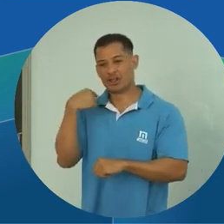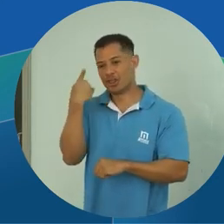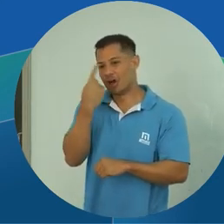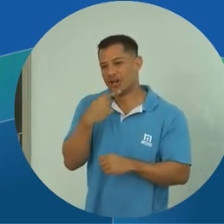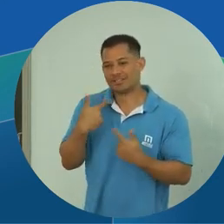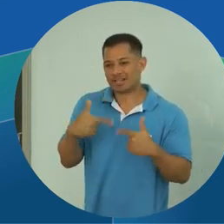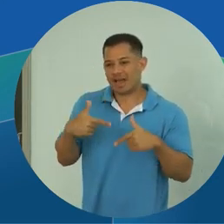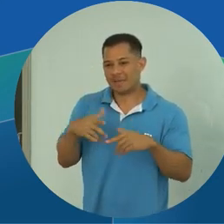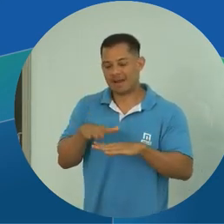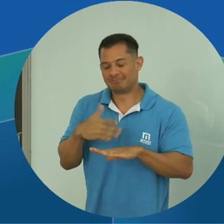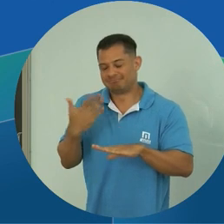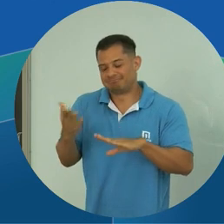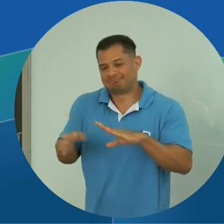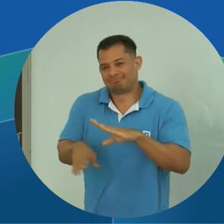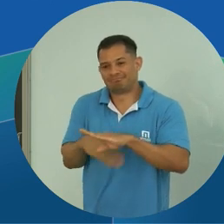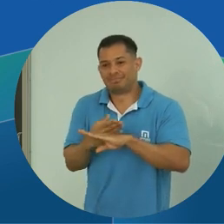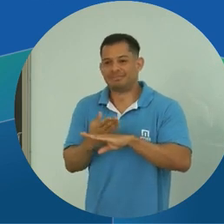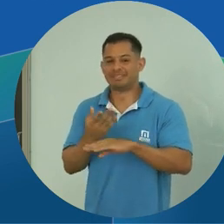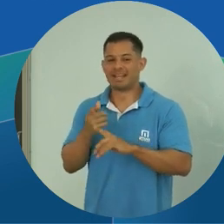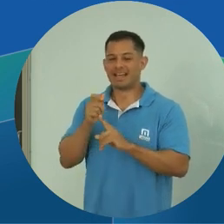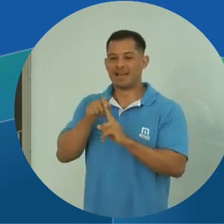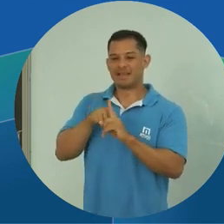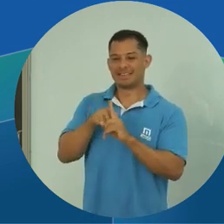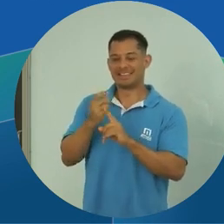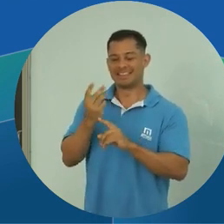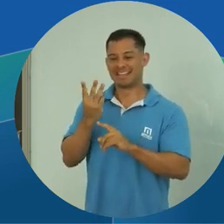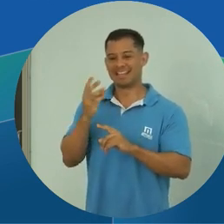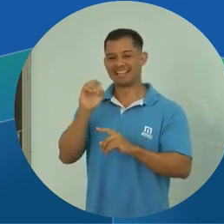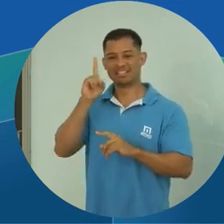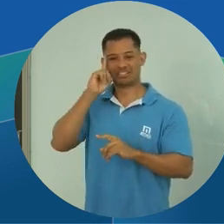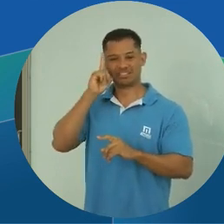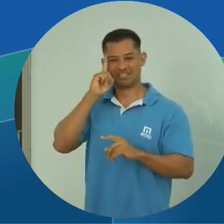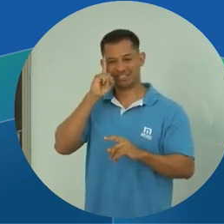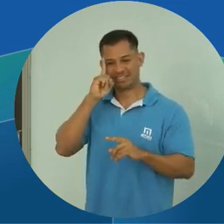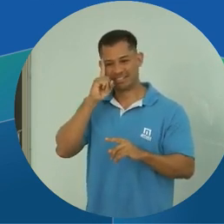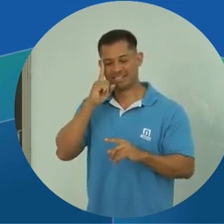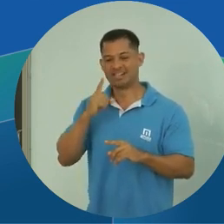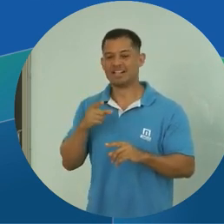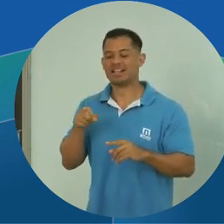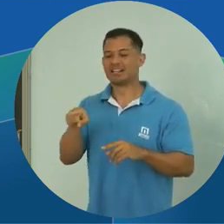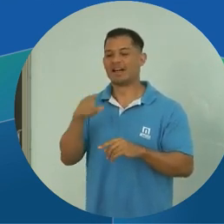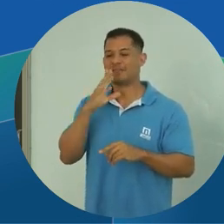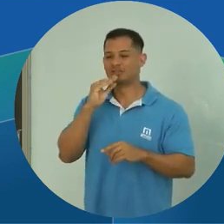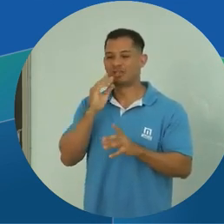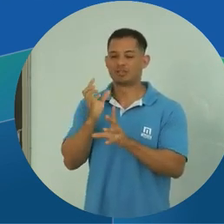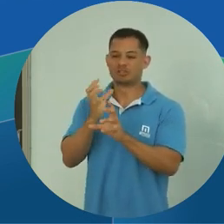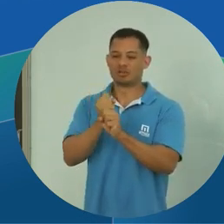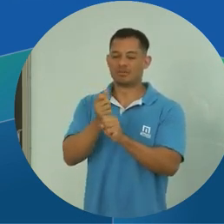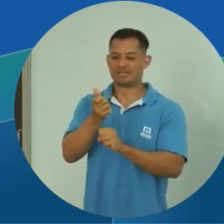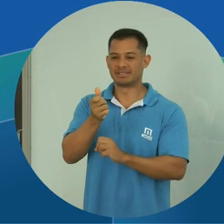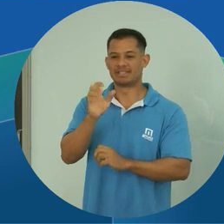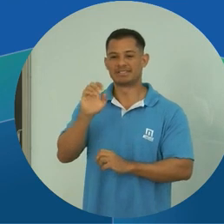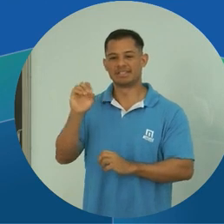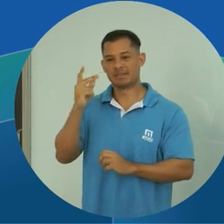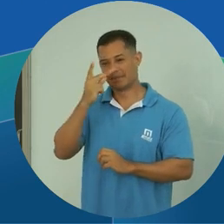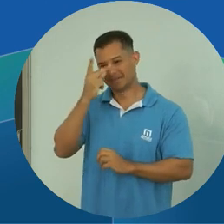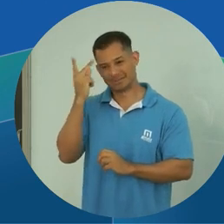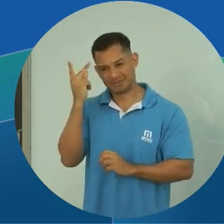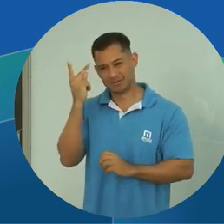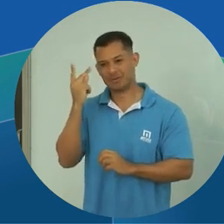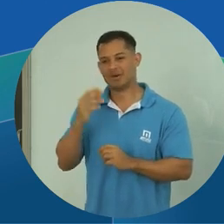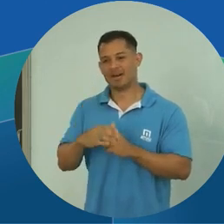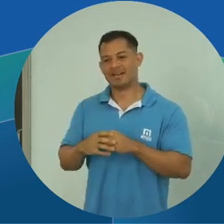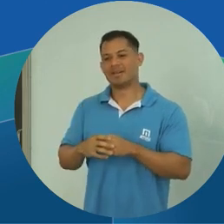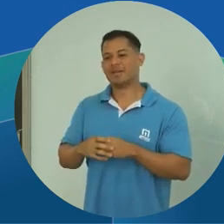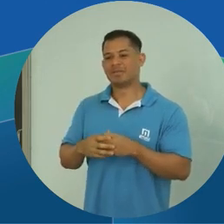mês. Então tivemos 600 pessoas envolvidas numa área localizada.